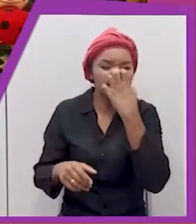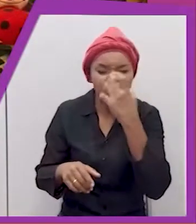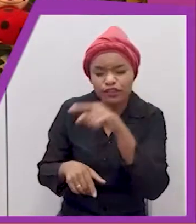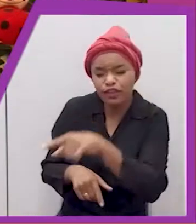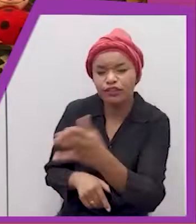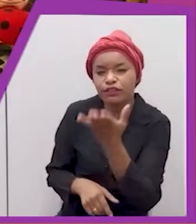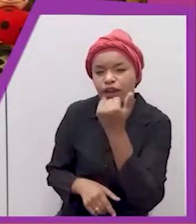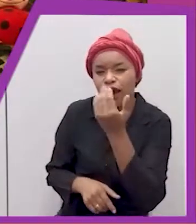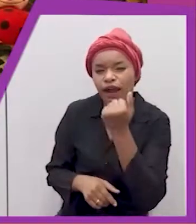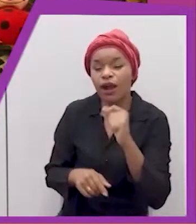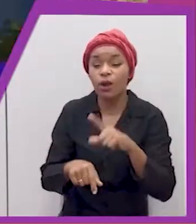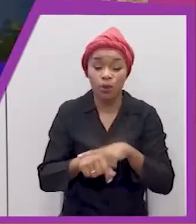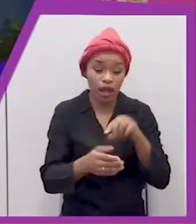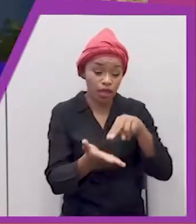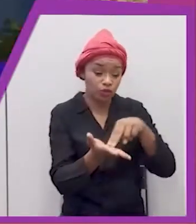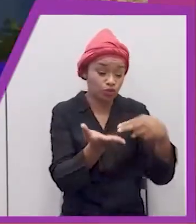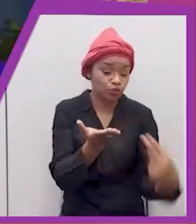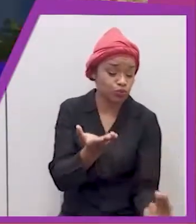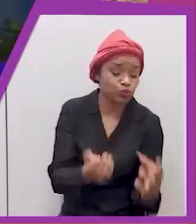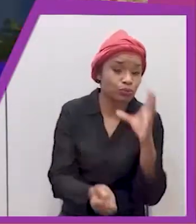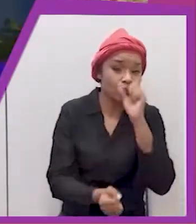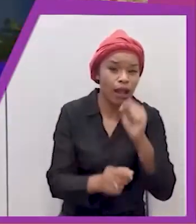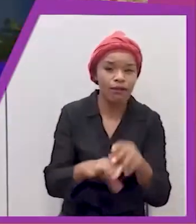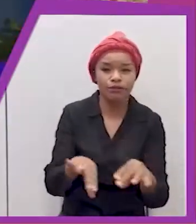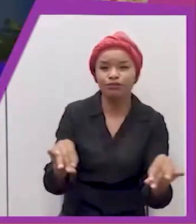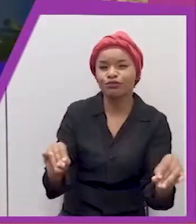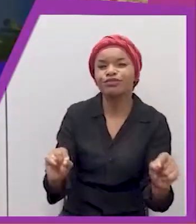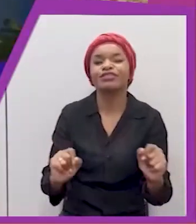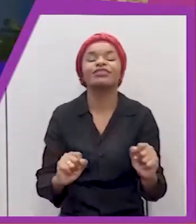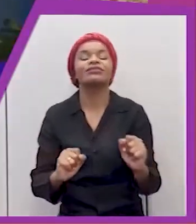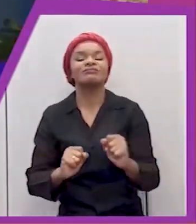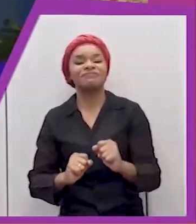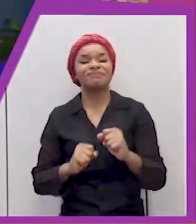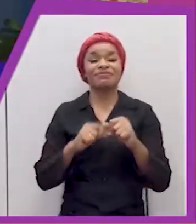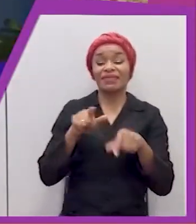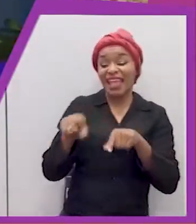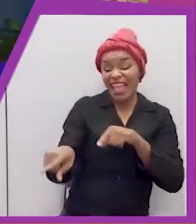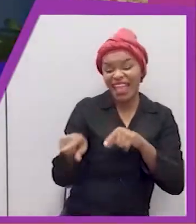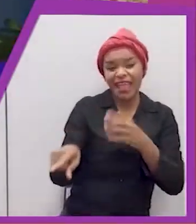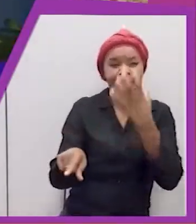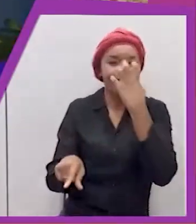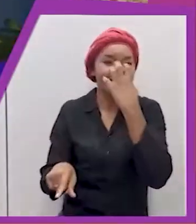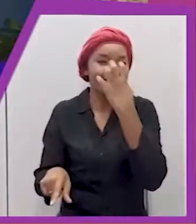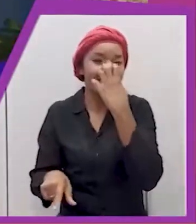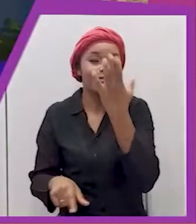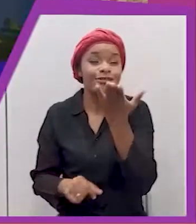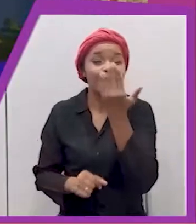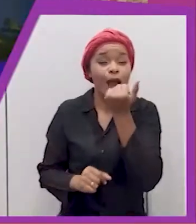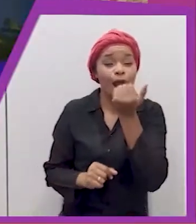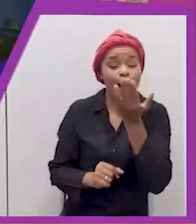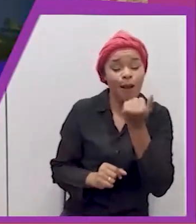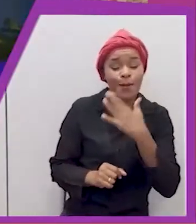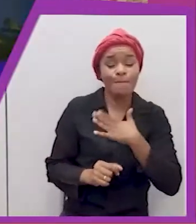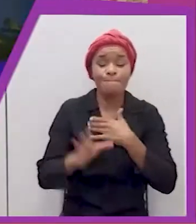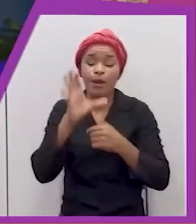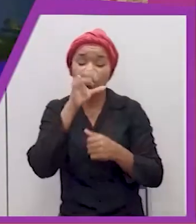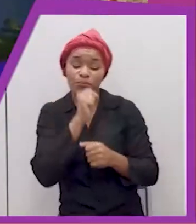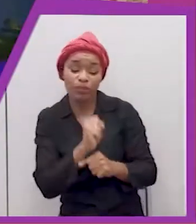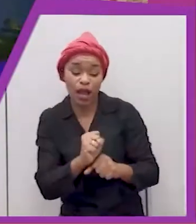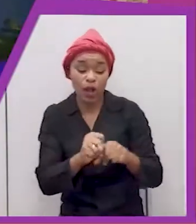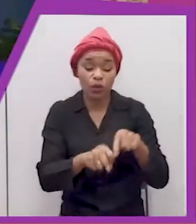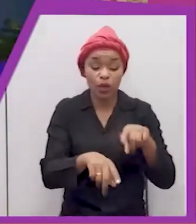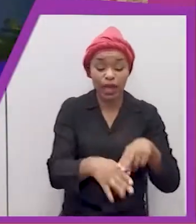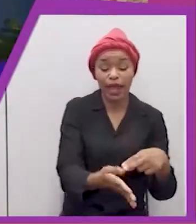solução quem comeu foi o totó quando o pão caiu